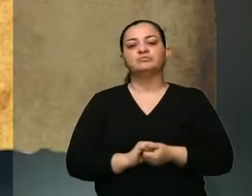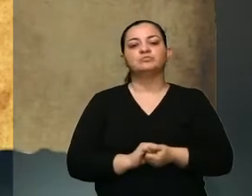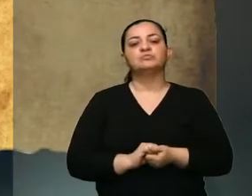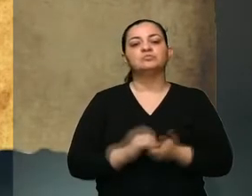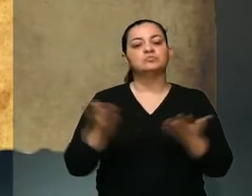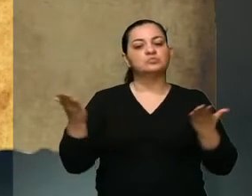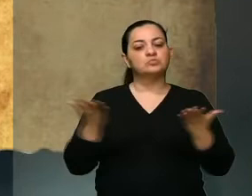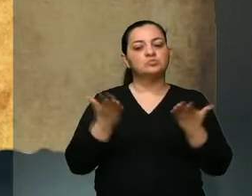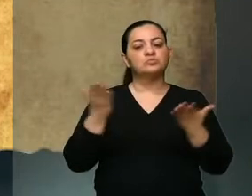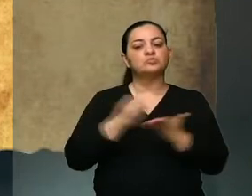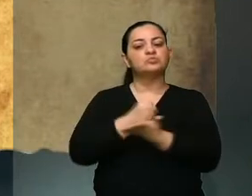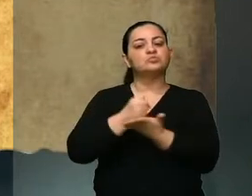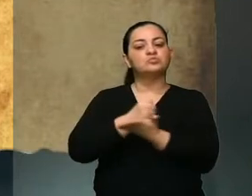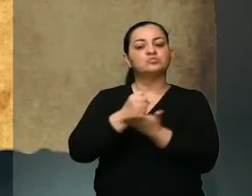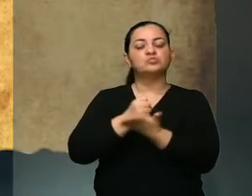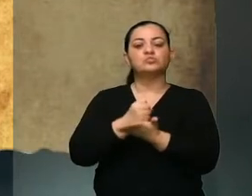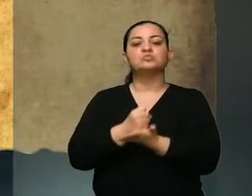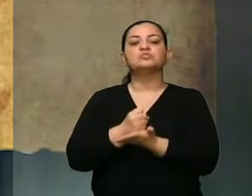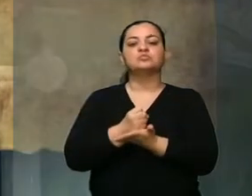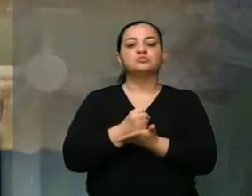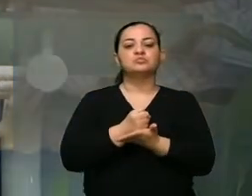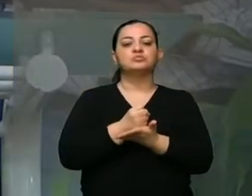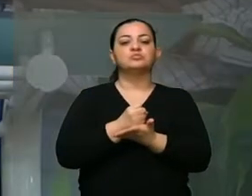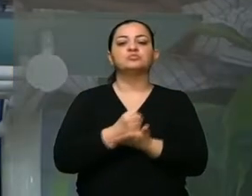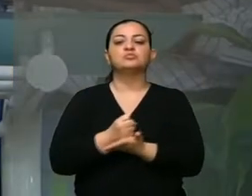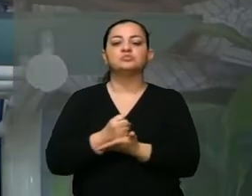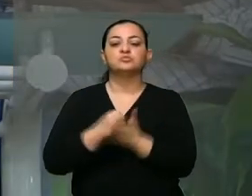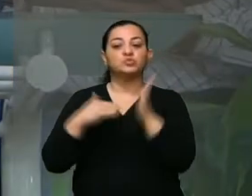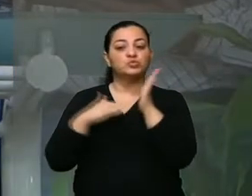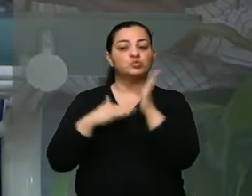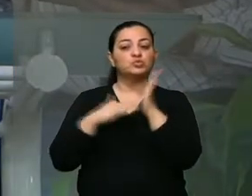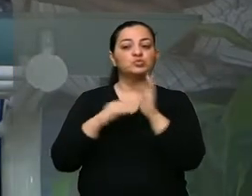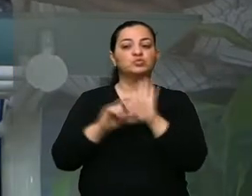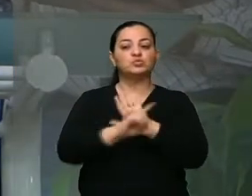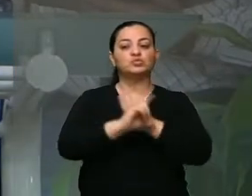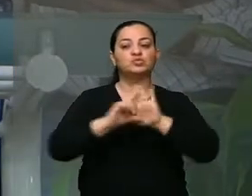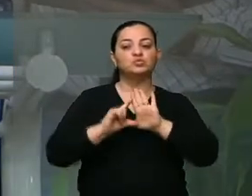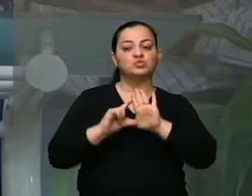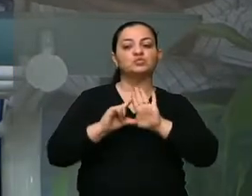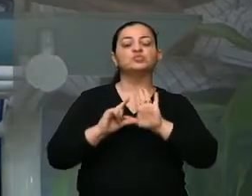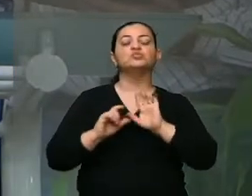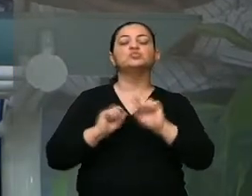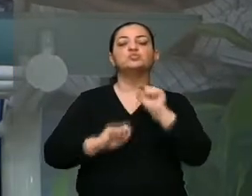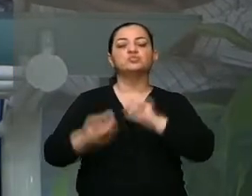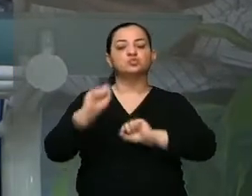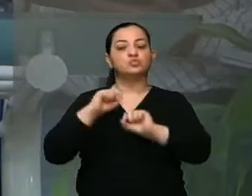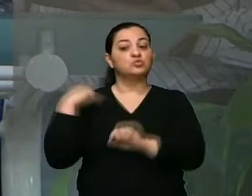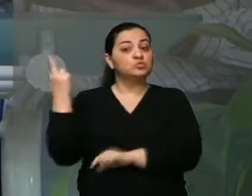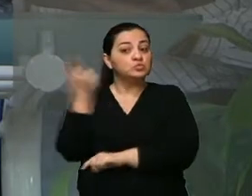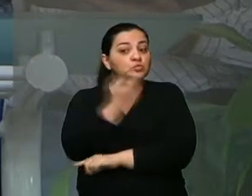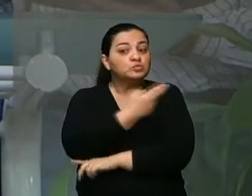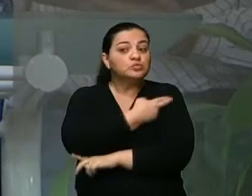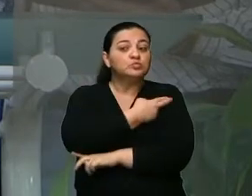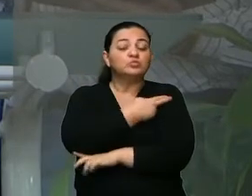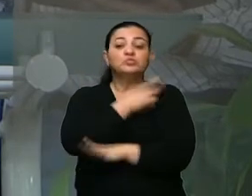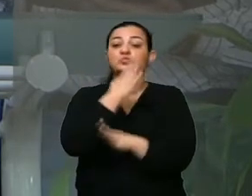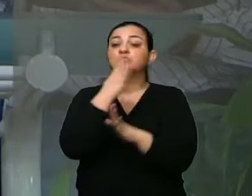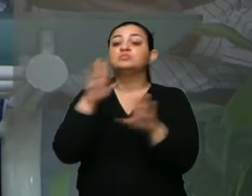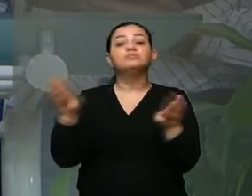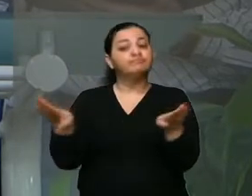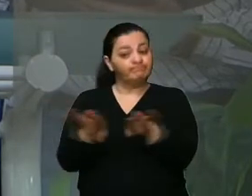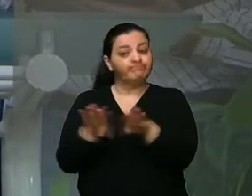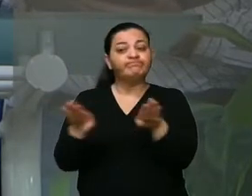tomar como base a última parte do verso nós e também